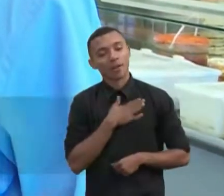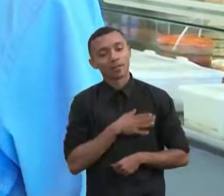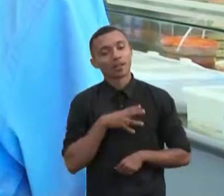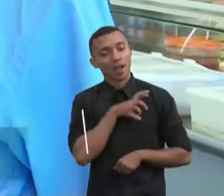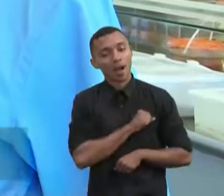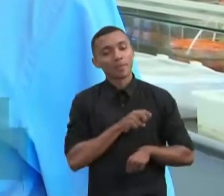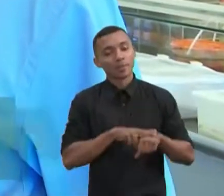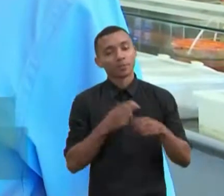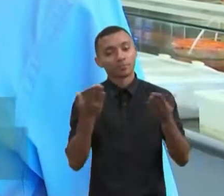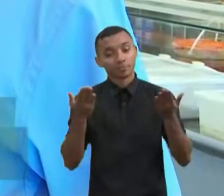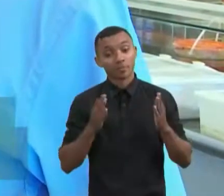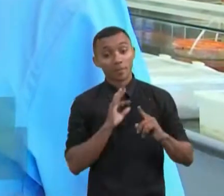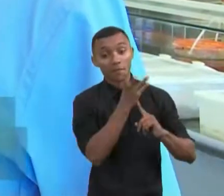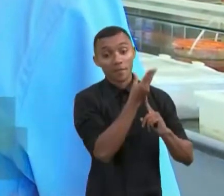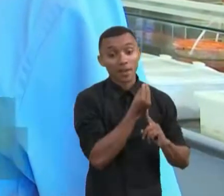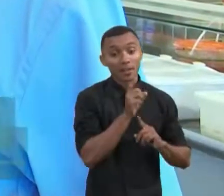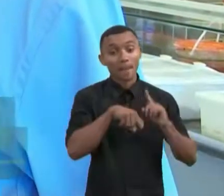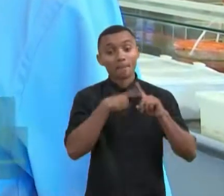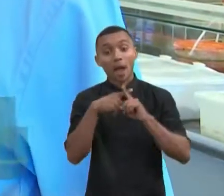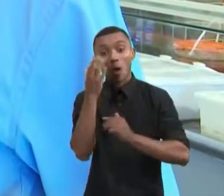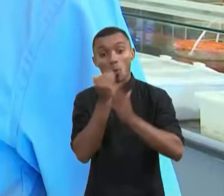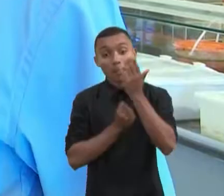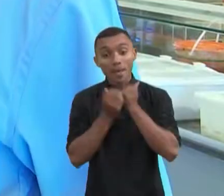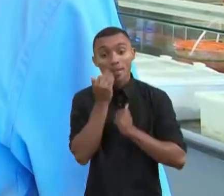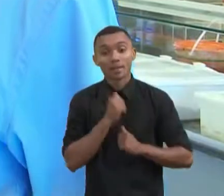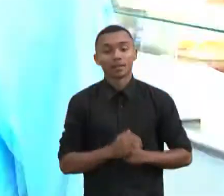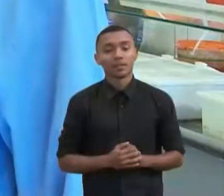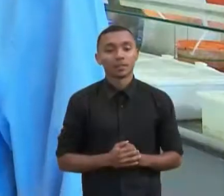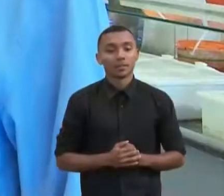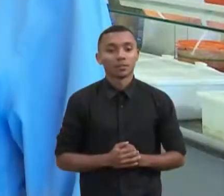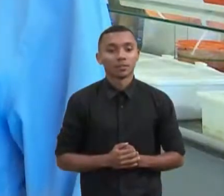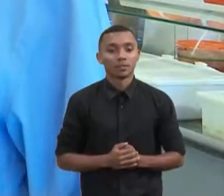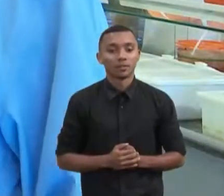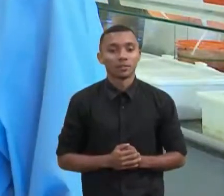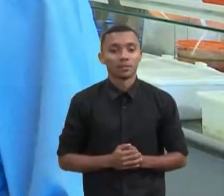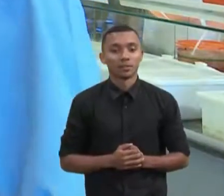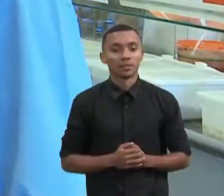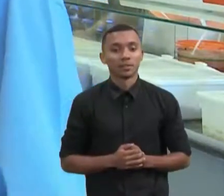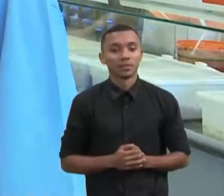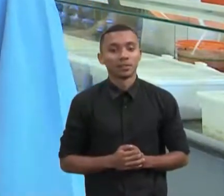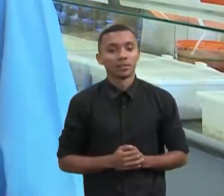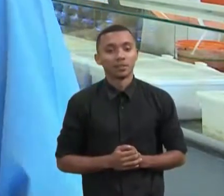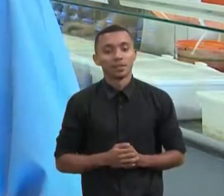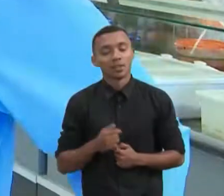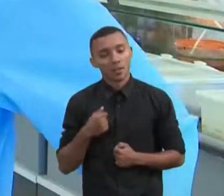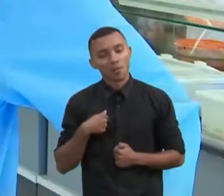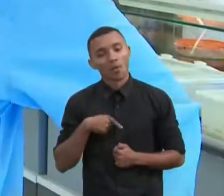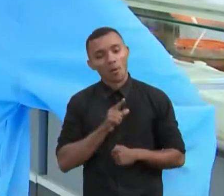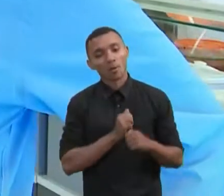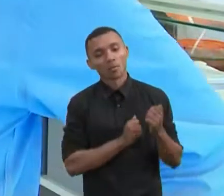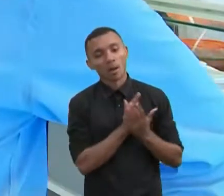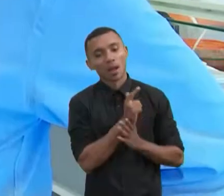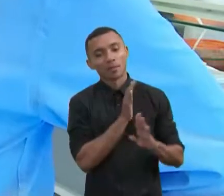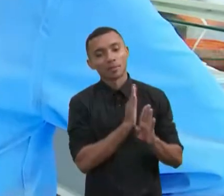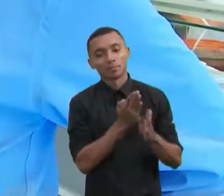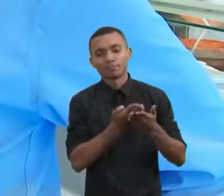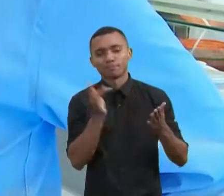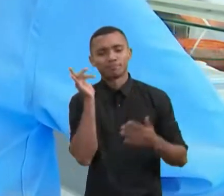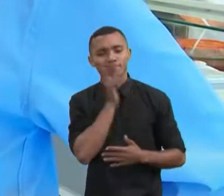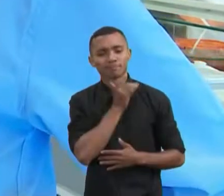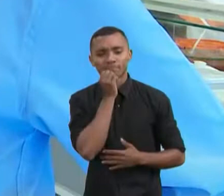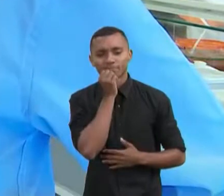João sempre, o mungunzá, se possível, todo dia. Venho de longe para pegar, viu? Porque aqui a comida é muito